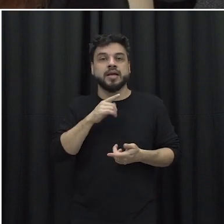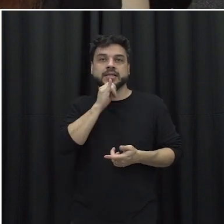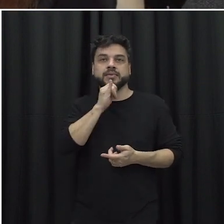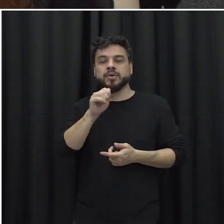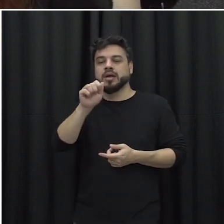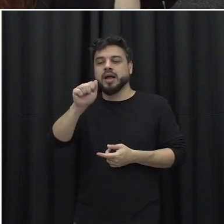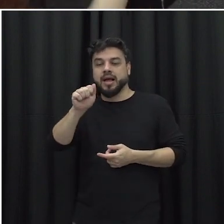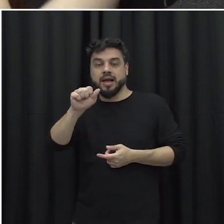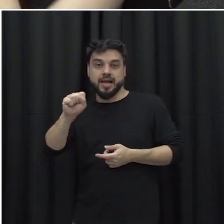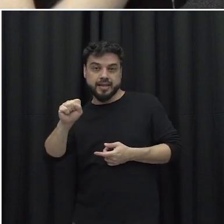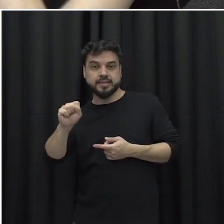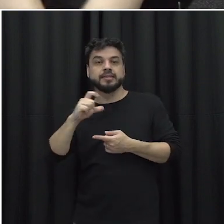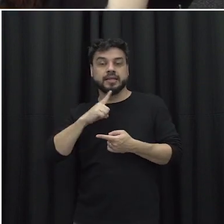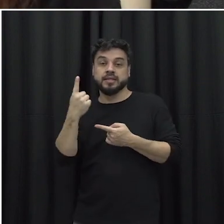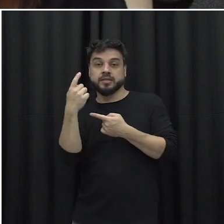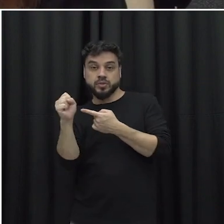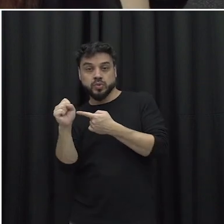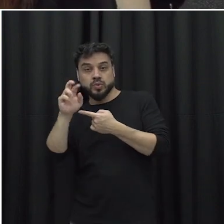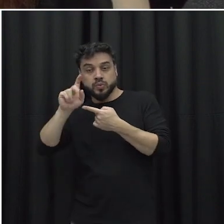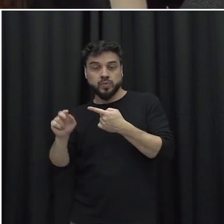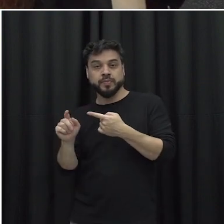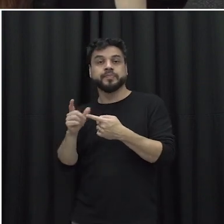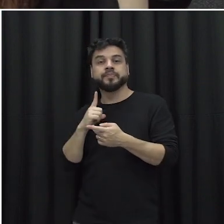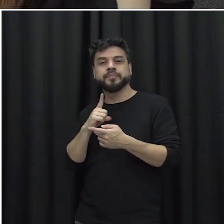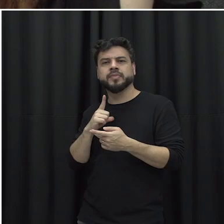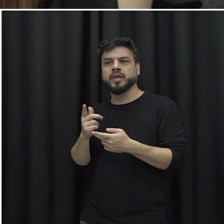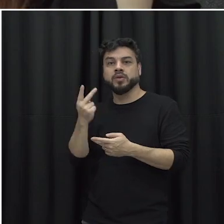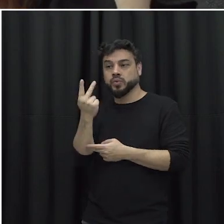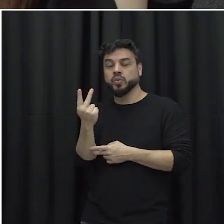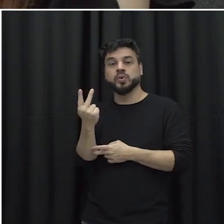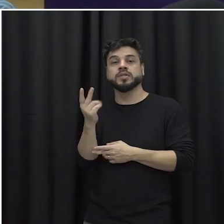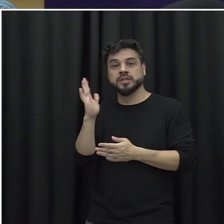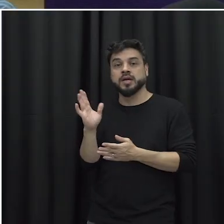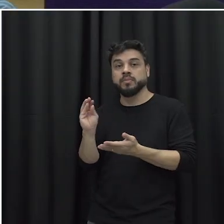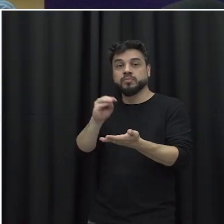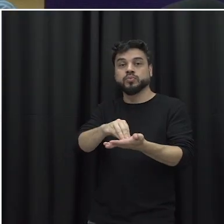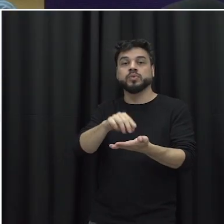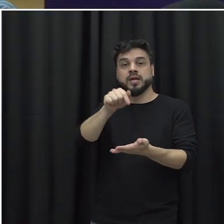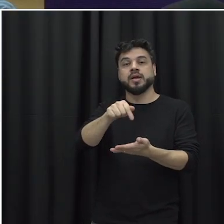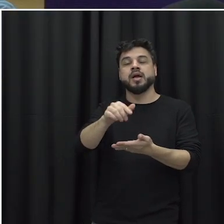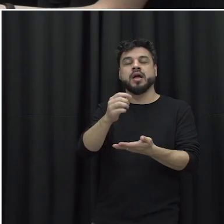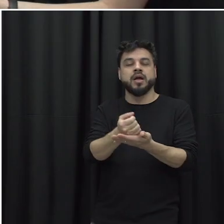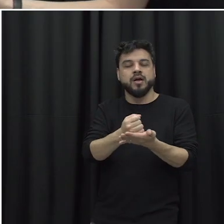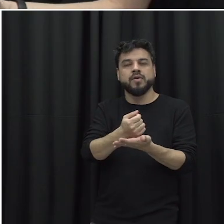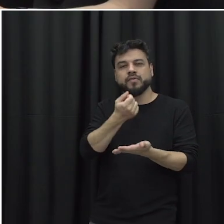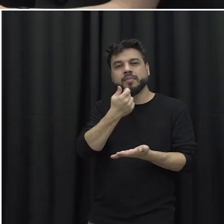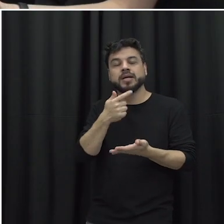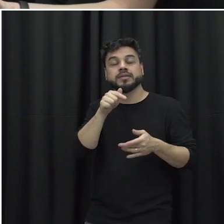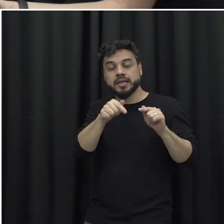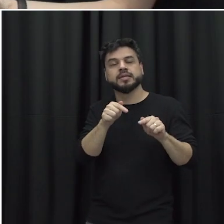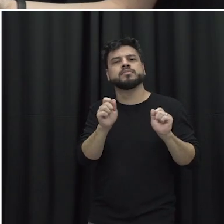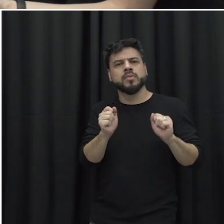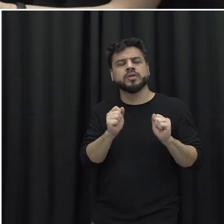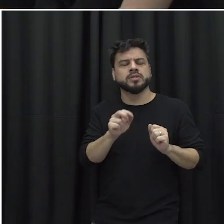a gente for olhar para elas, 2 produtos desses já estão de fato na farmácia para você estar utilizando, os outros ainda